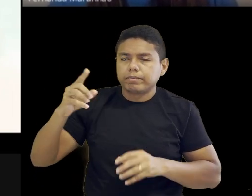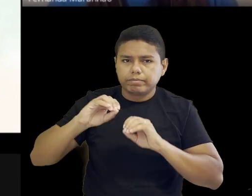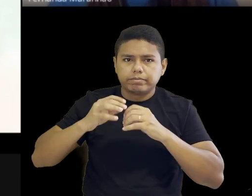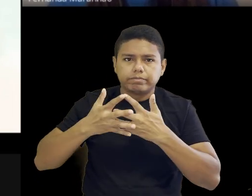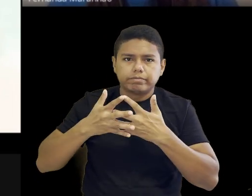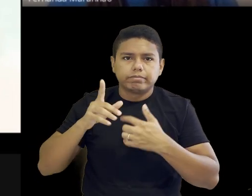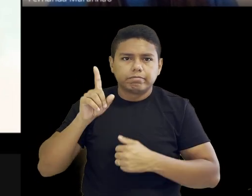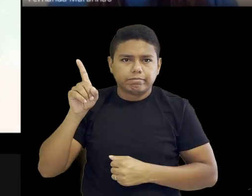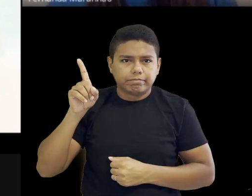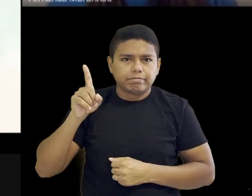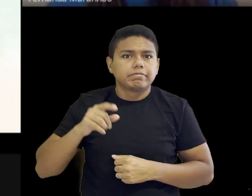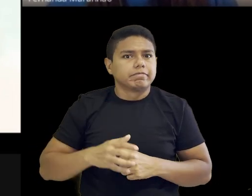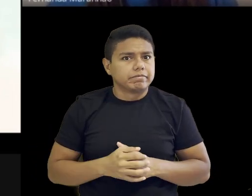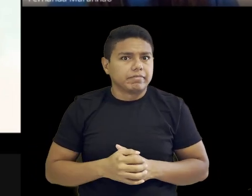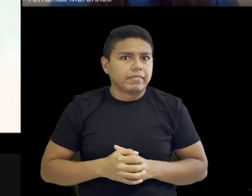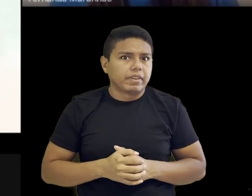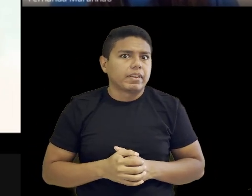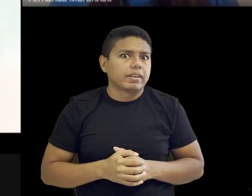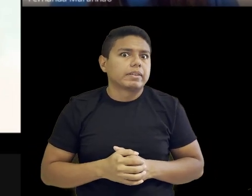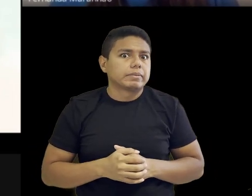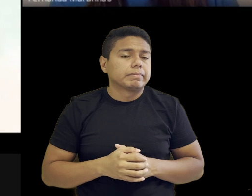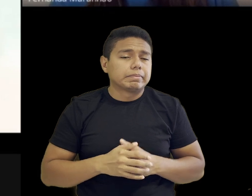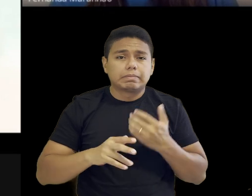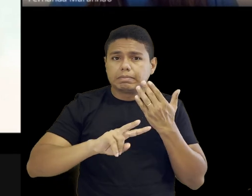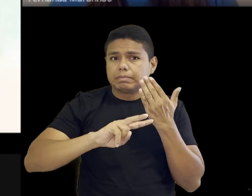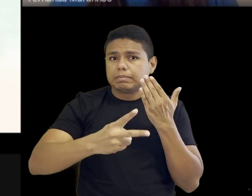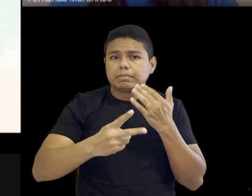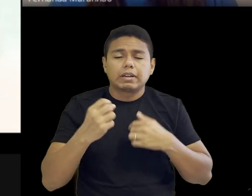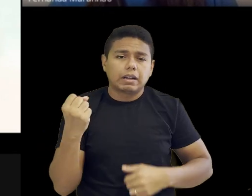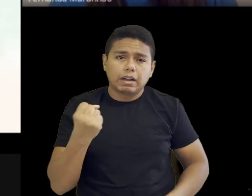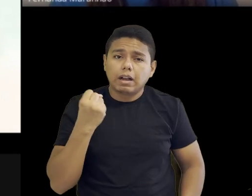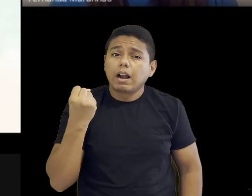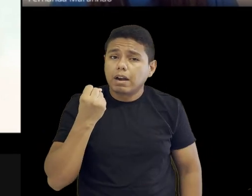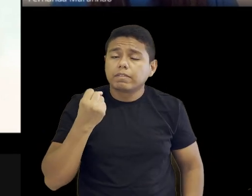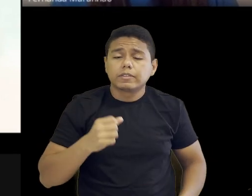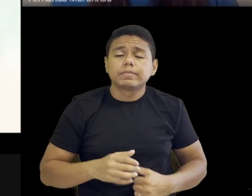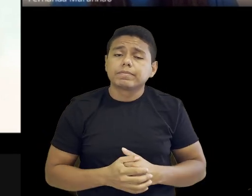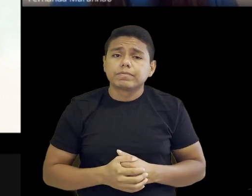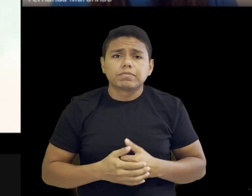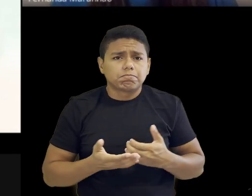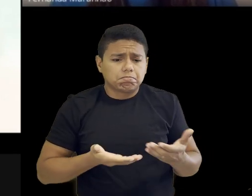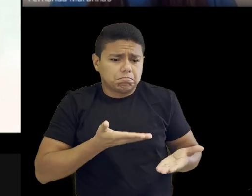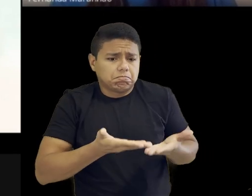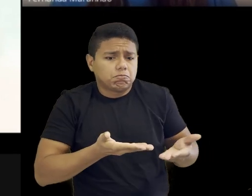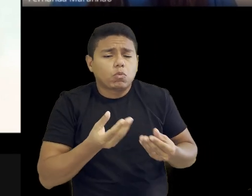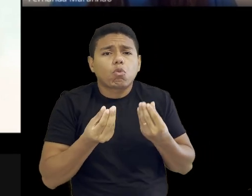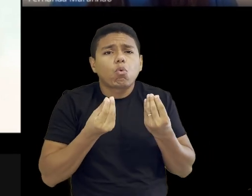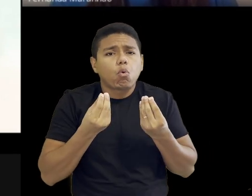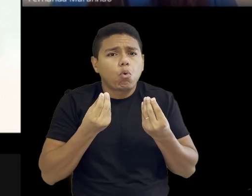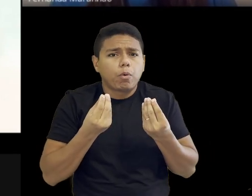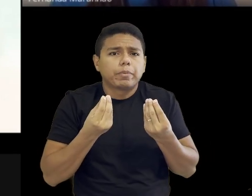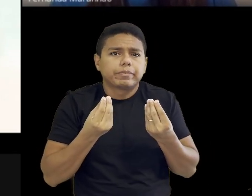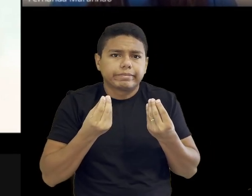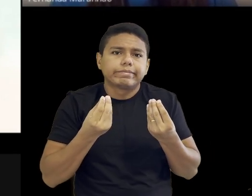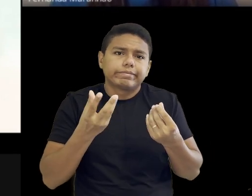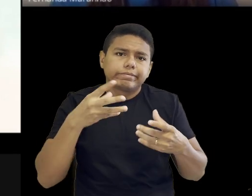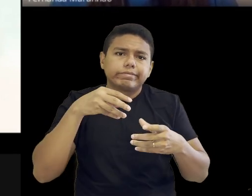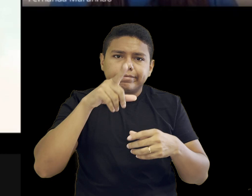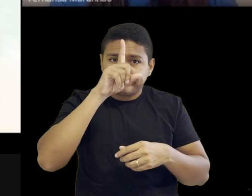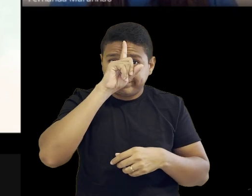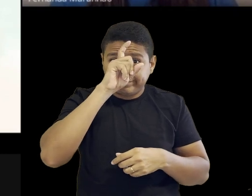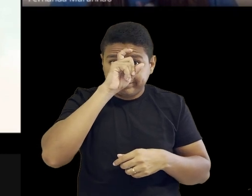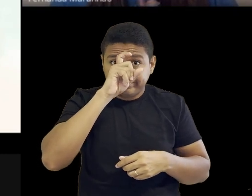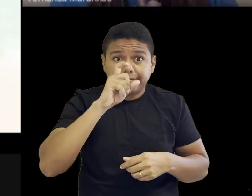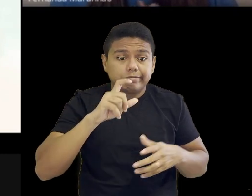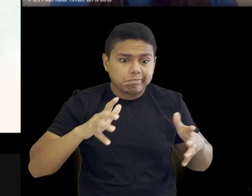ovariano, já complicando esse quadro de abortamento. O manejo necessariamente é de